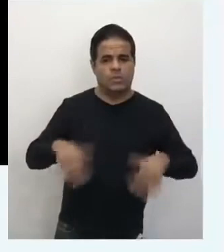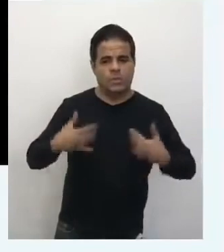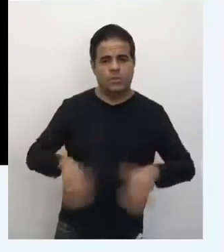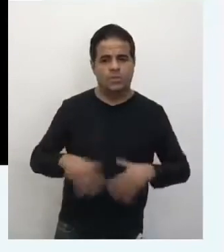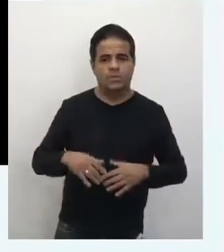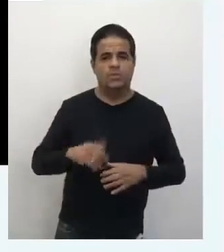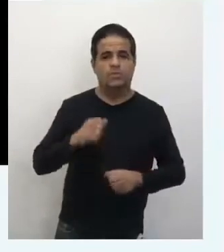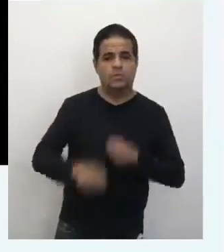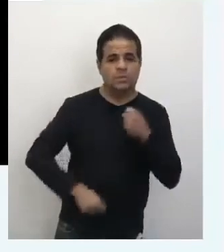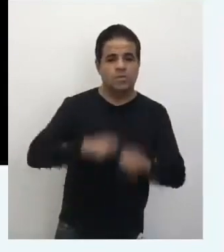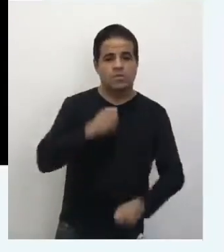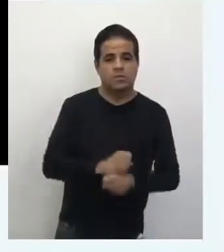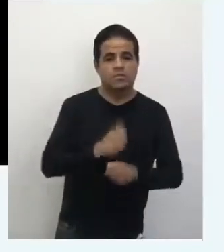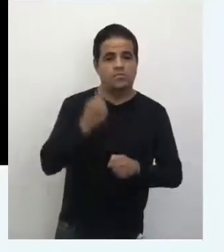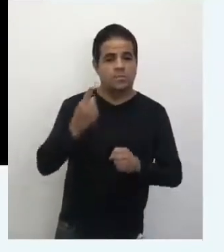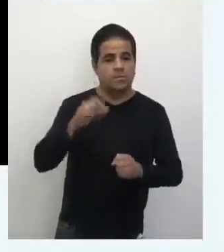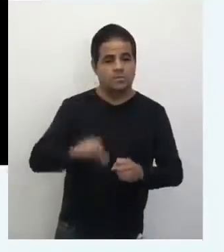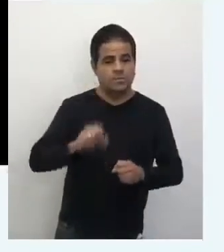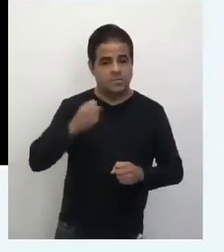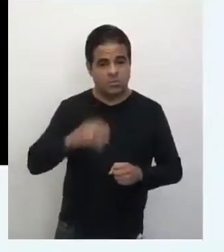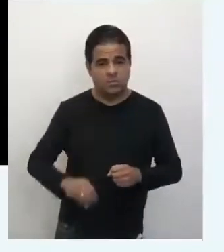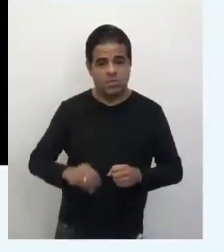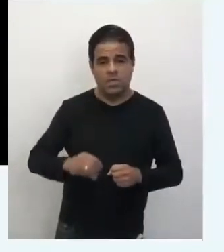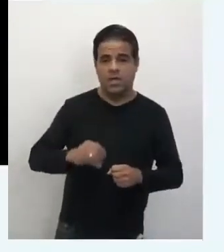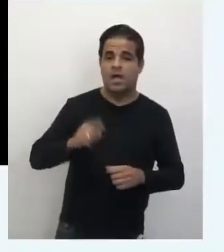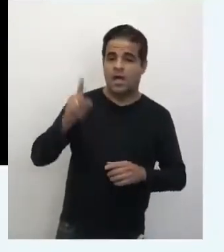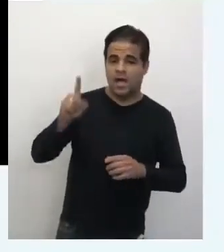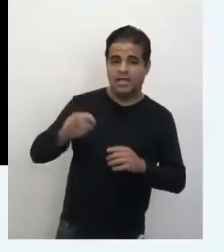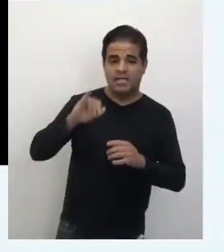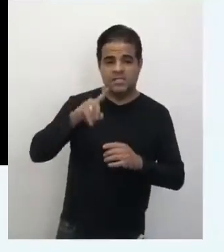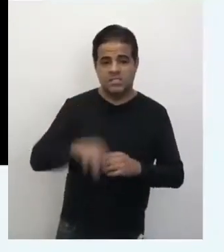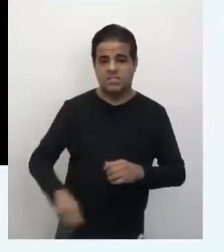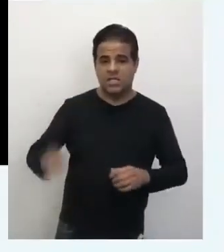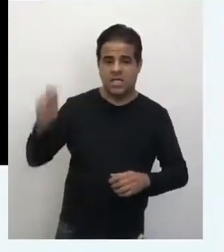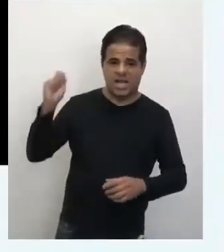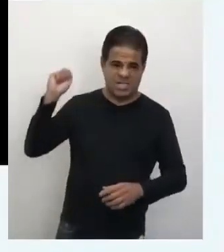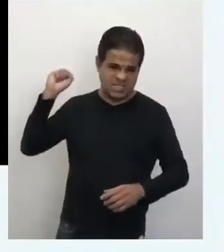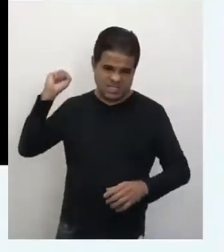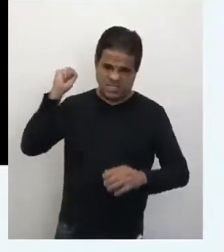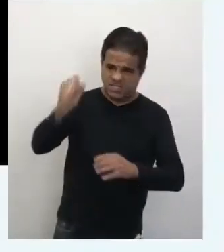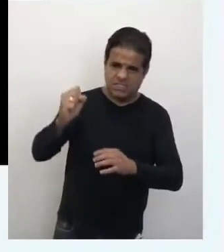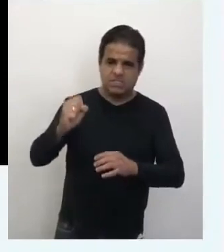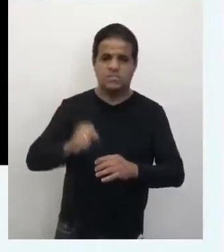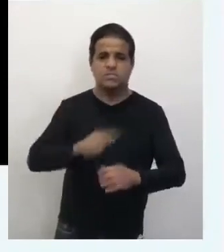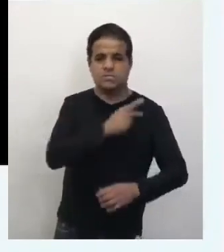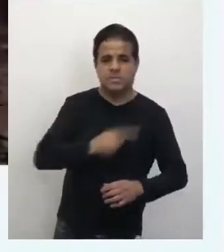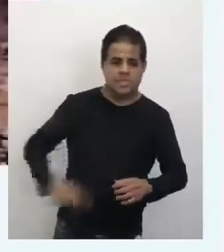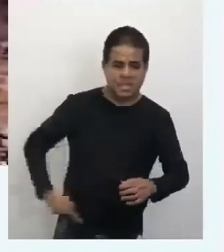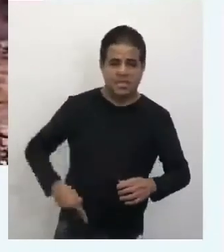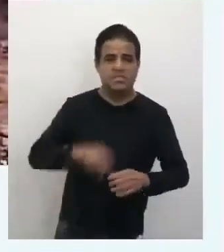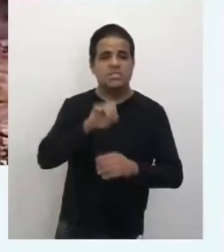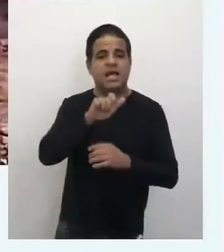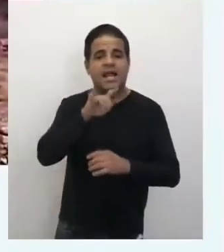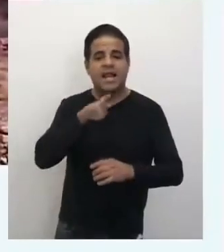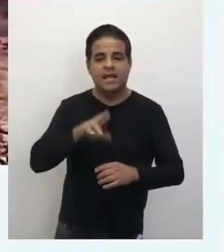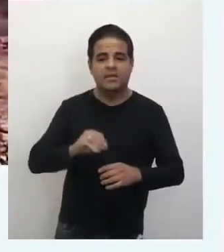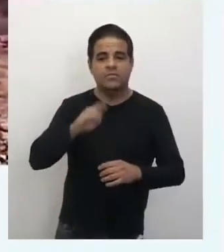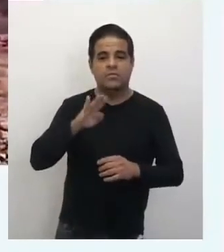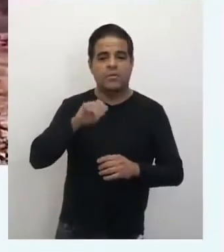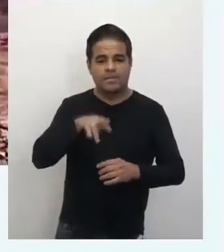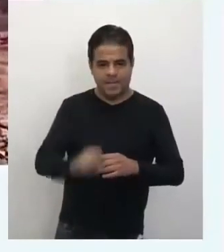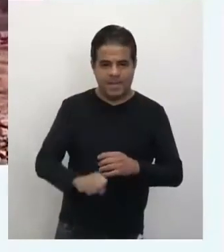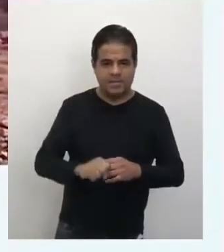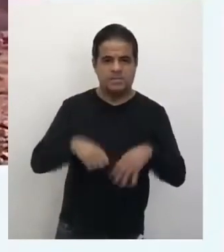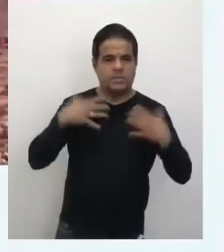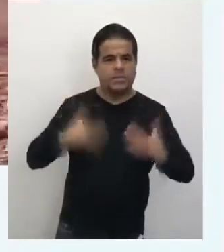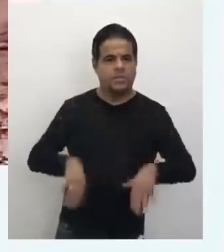Em 1989, a índia Tuira Kayapó ameaçou o então presidente da Eletrobras. Tão grandes